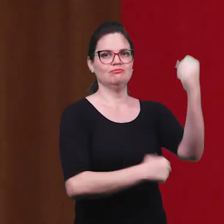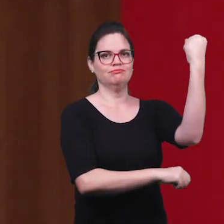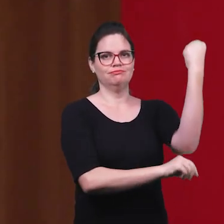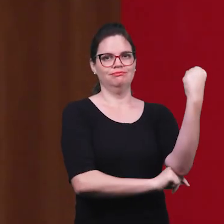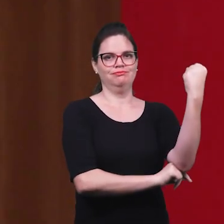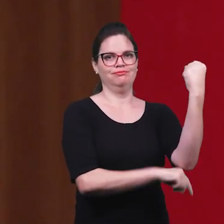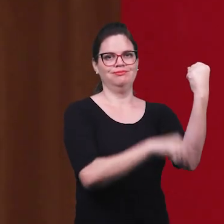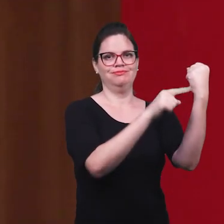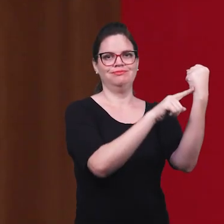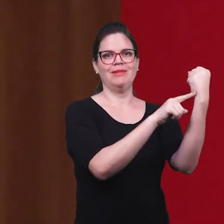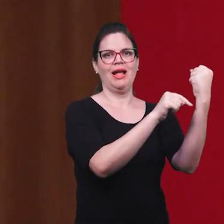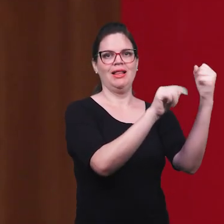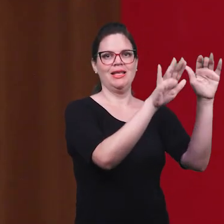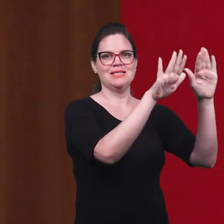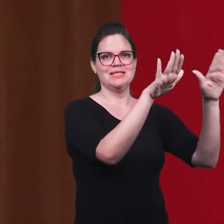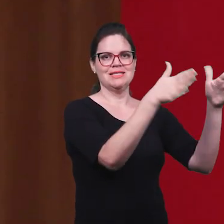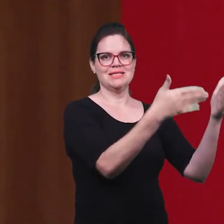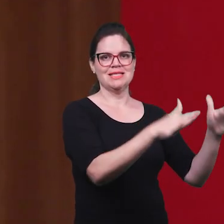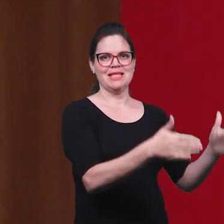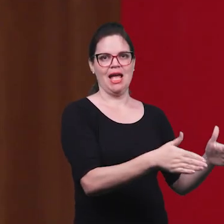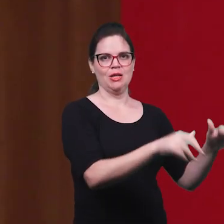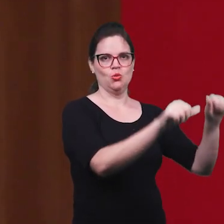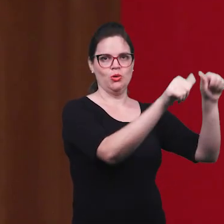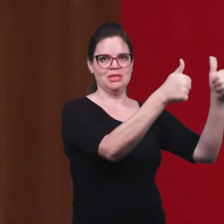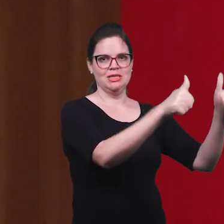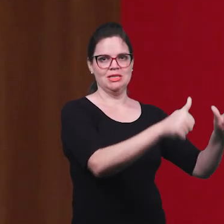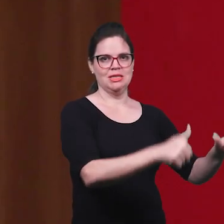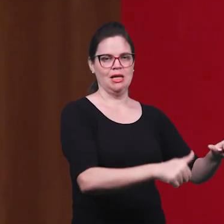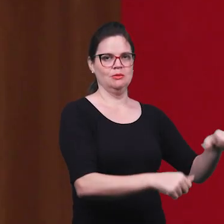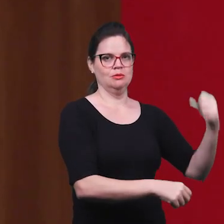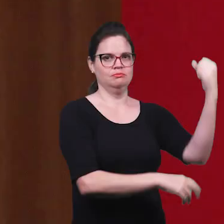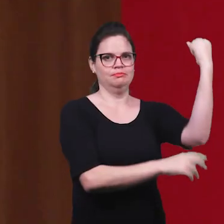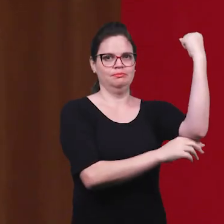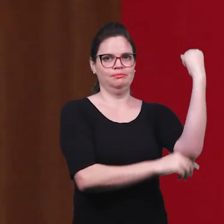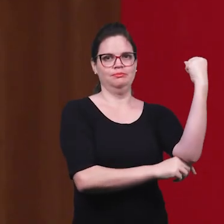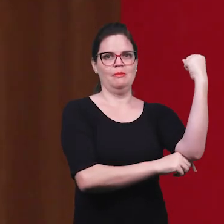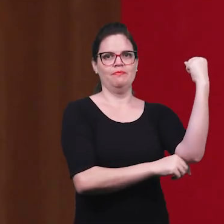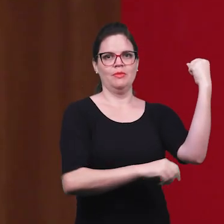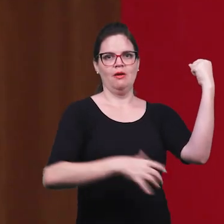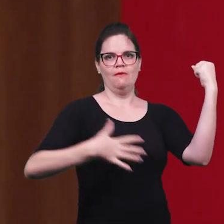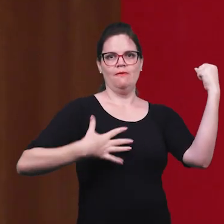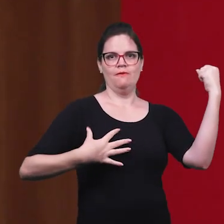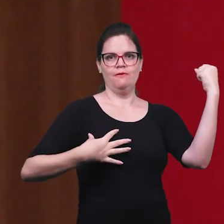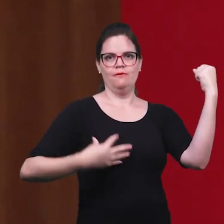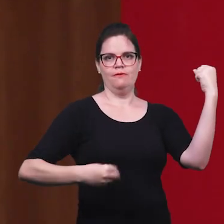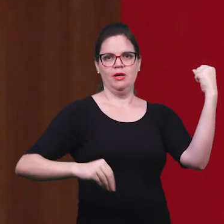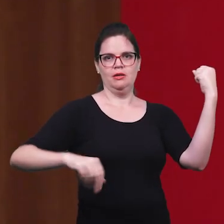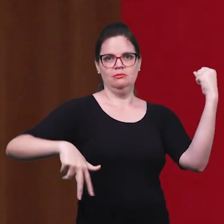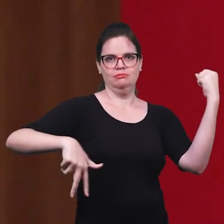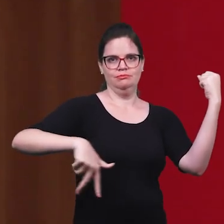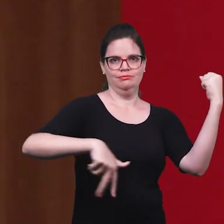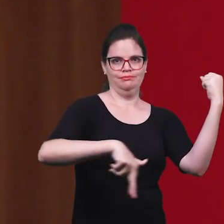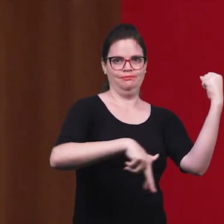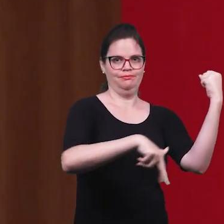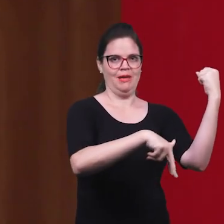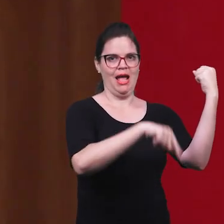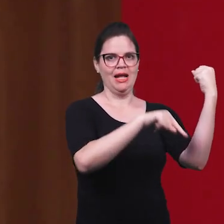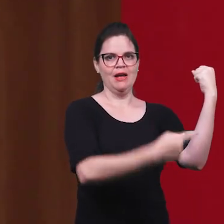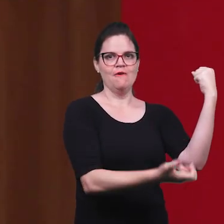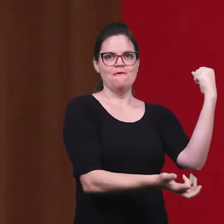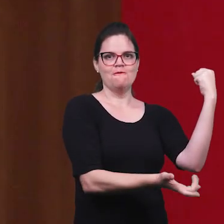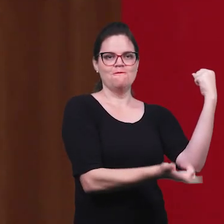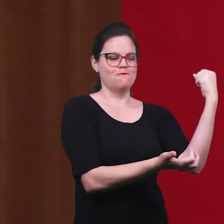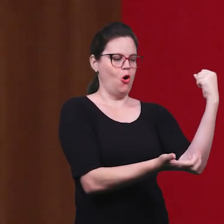de Moloque, onde eles eram até mesmo colocados ali para serem colocados no fogo, vivos,